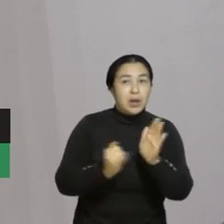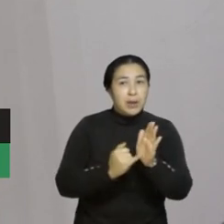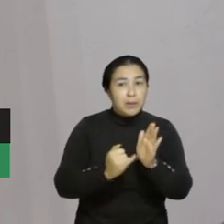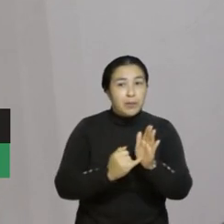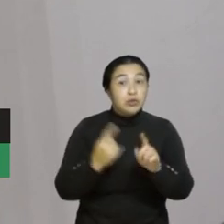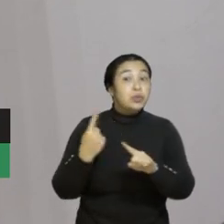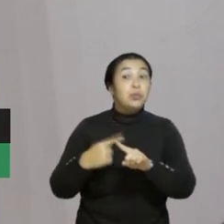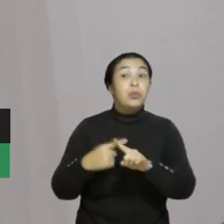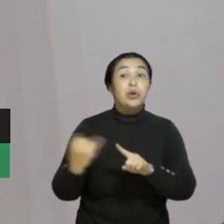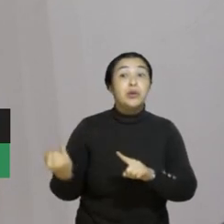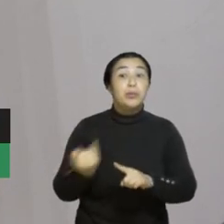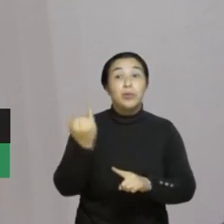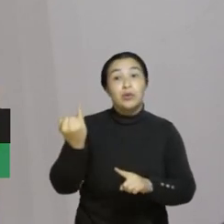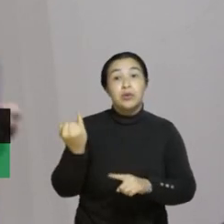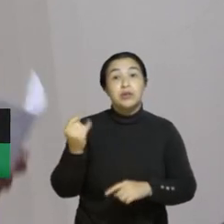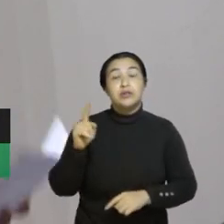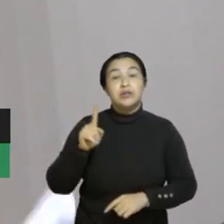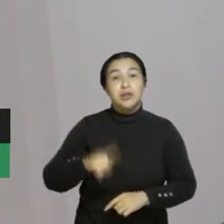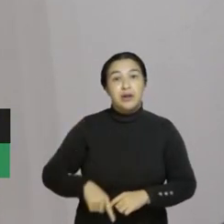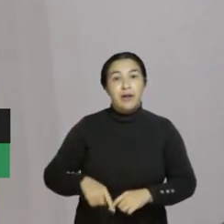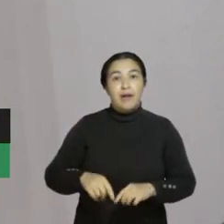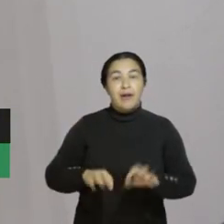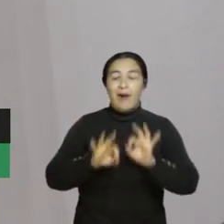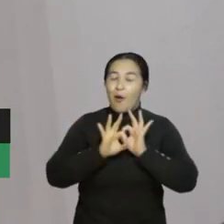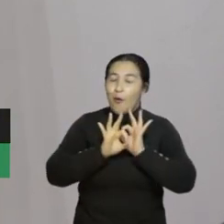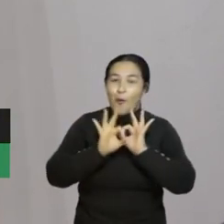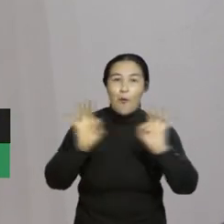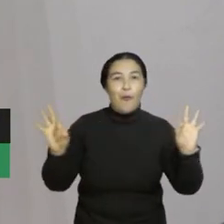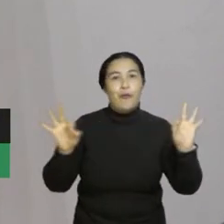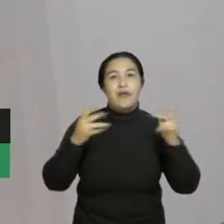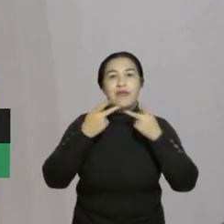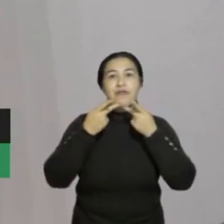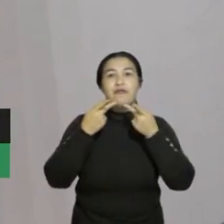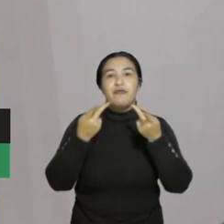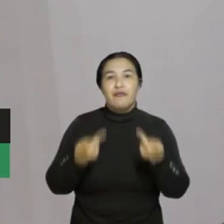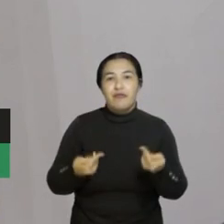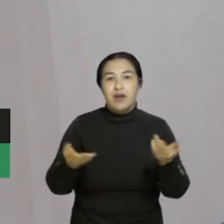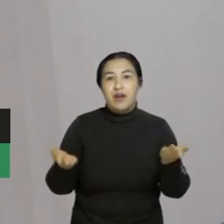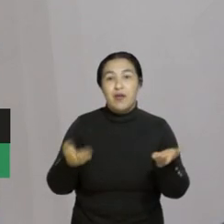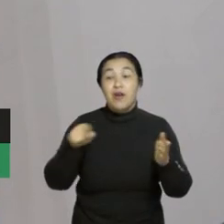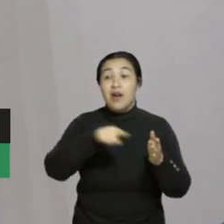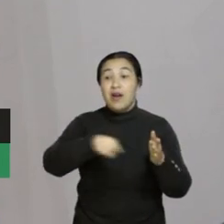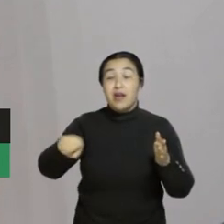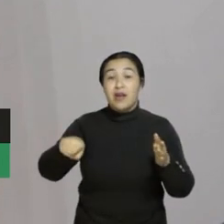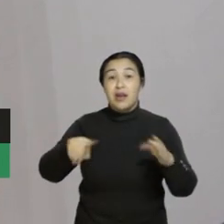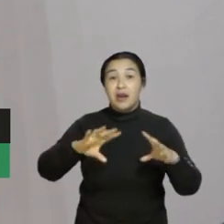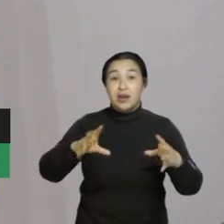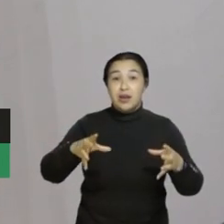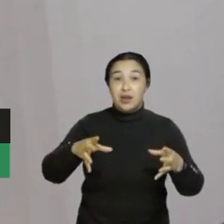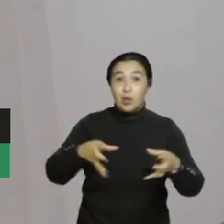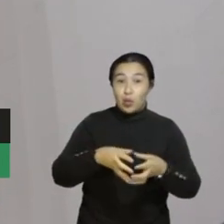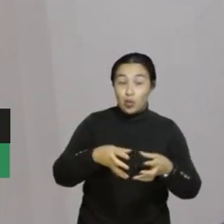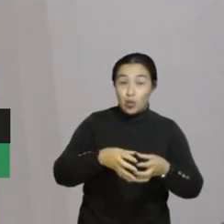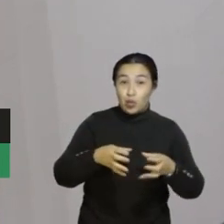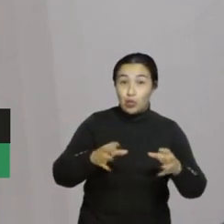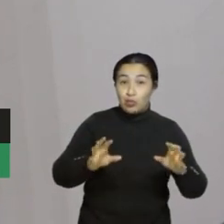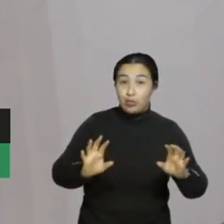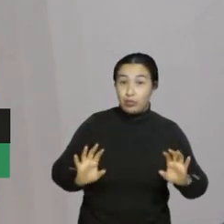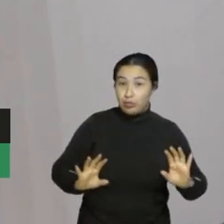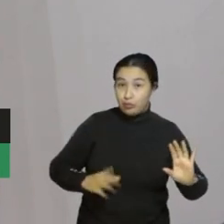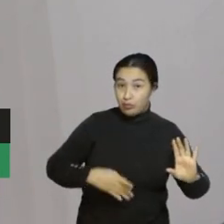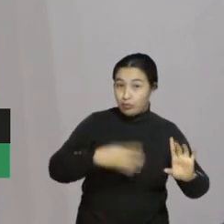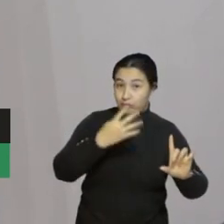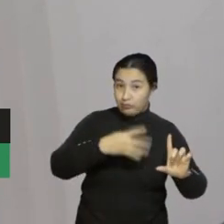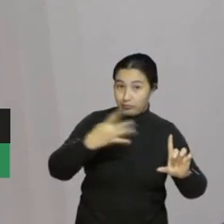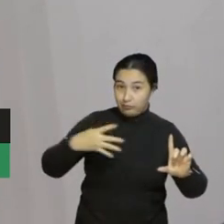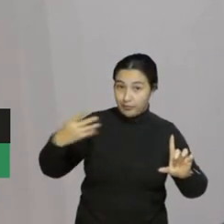isso? Porque é uma excelente ocasião para falar sobre como o movimento gay usa os nossos impostos. Eu não sei se